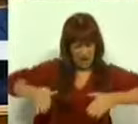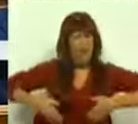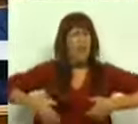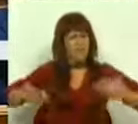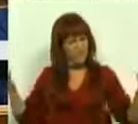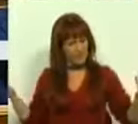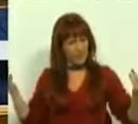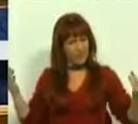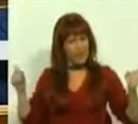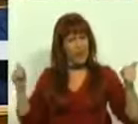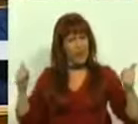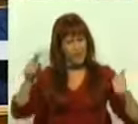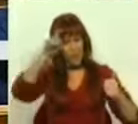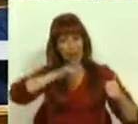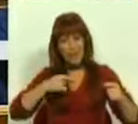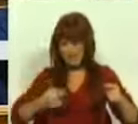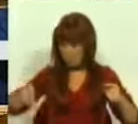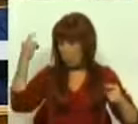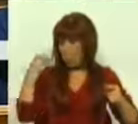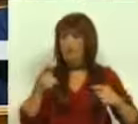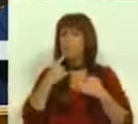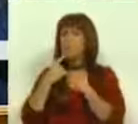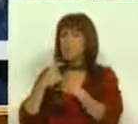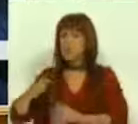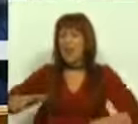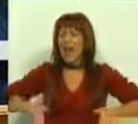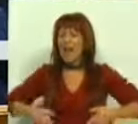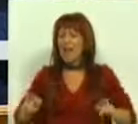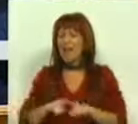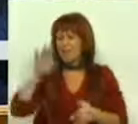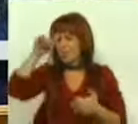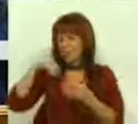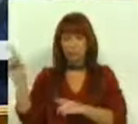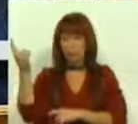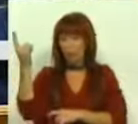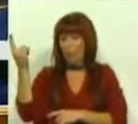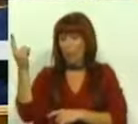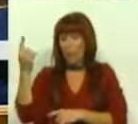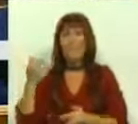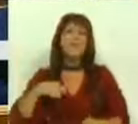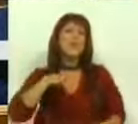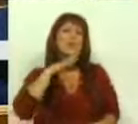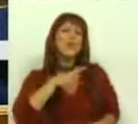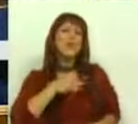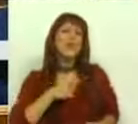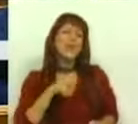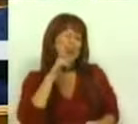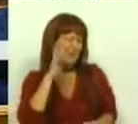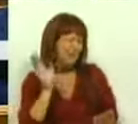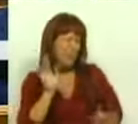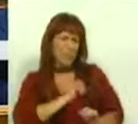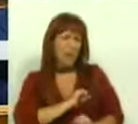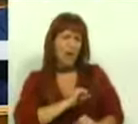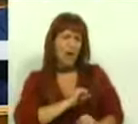greve, e é bom até lembrar que ainda ontem se percebeu que fazer greve não é solução, mas dizia eu, será